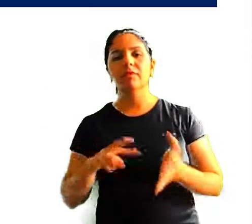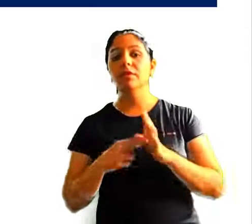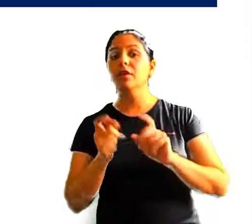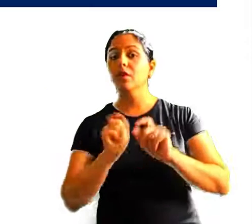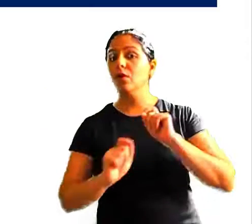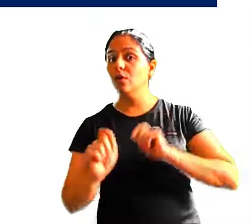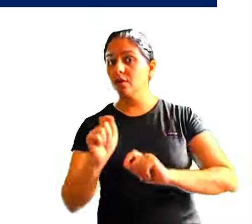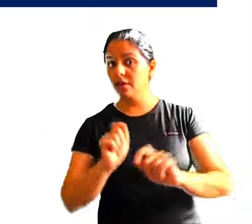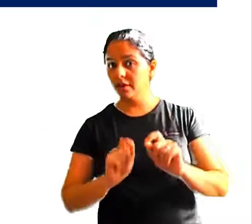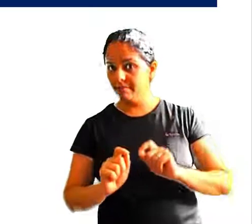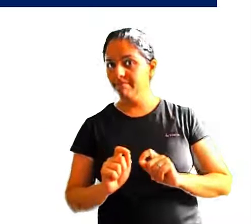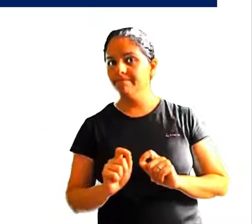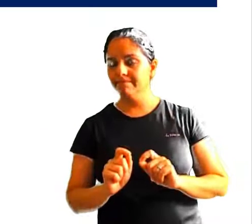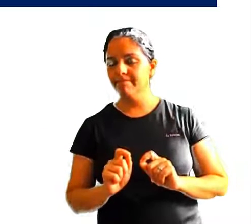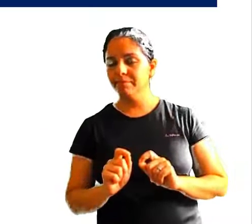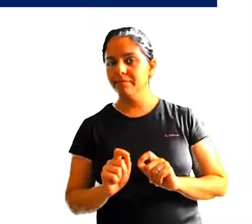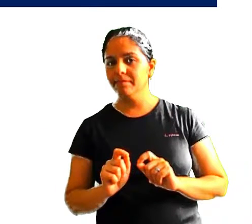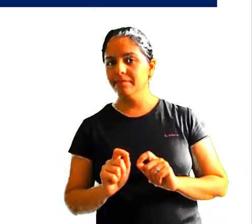Então isso